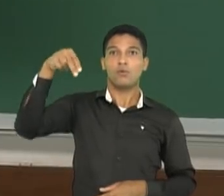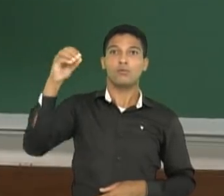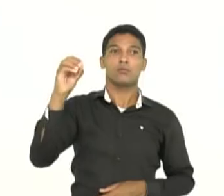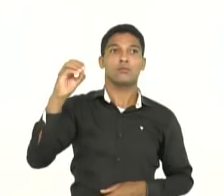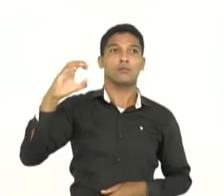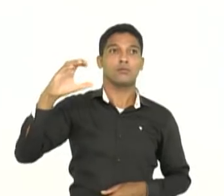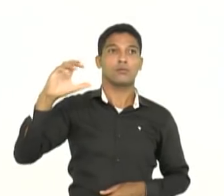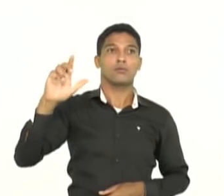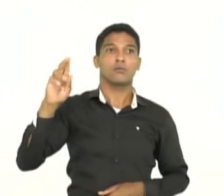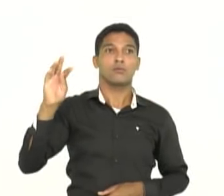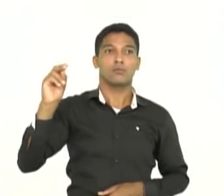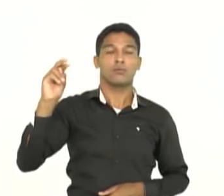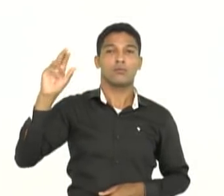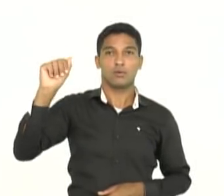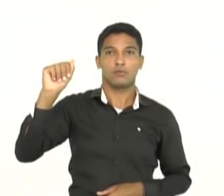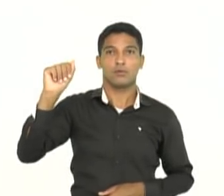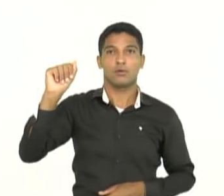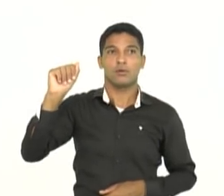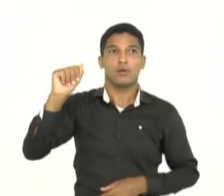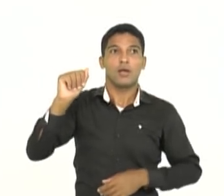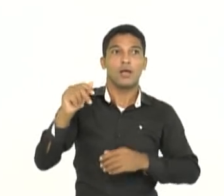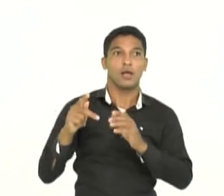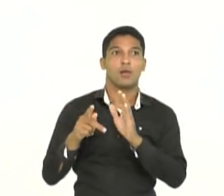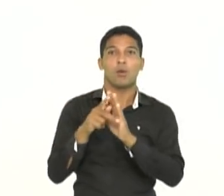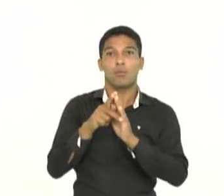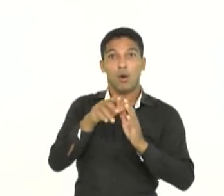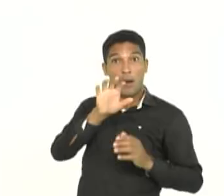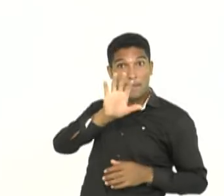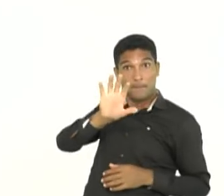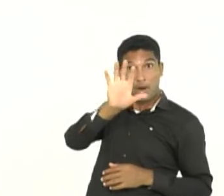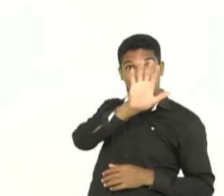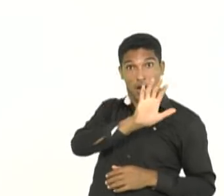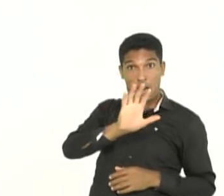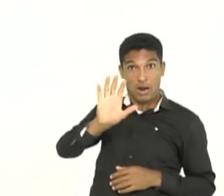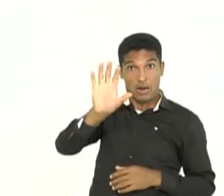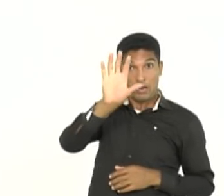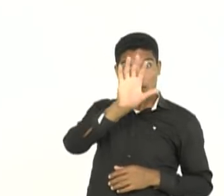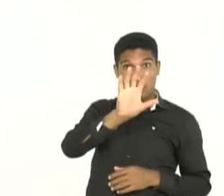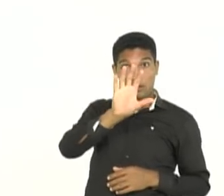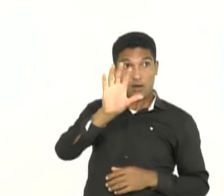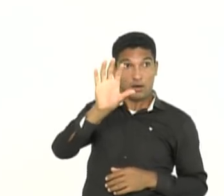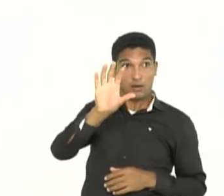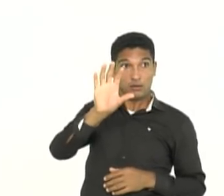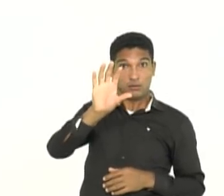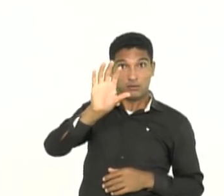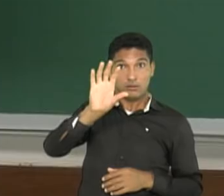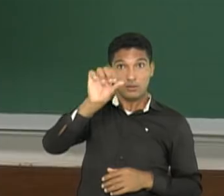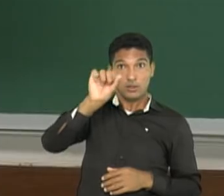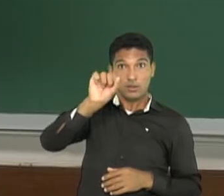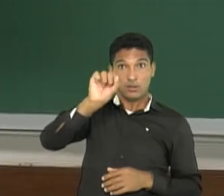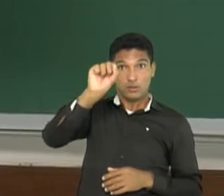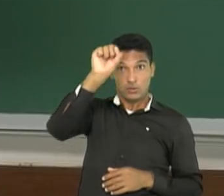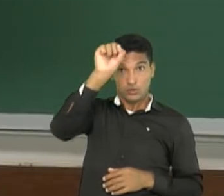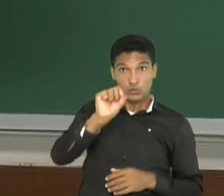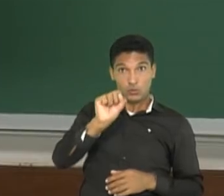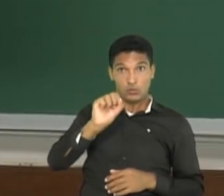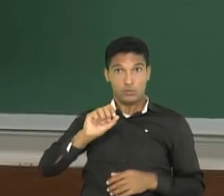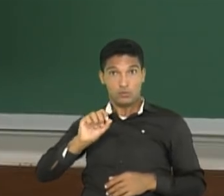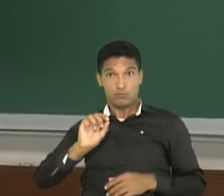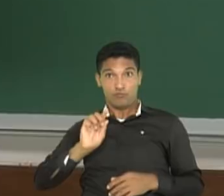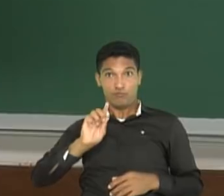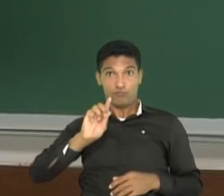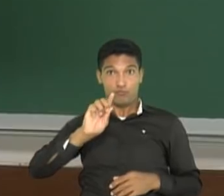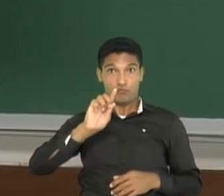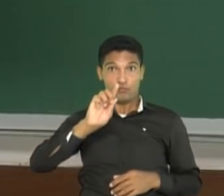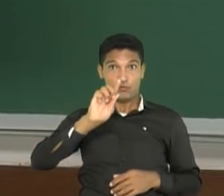cinturão ali, em torno da floresta, principalmente indo do sul desta região, avançando em direção à